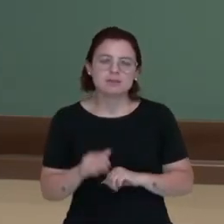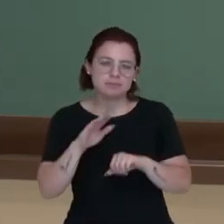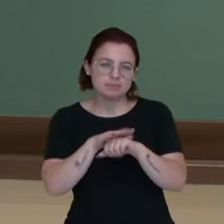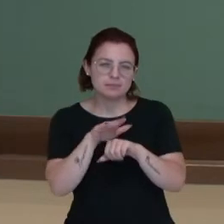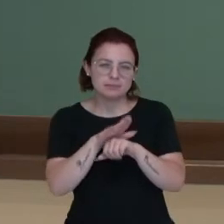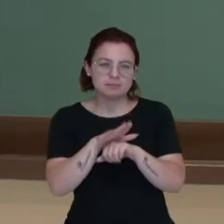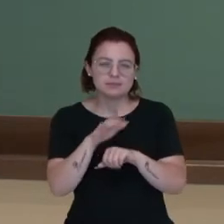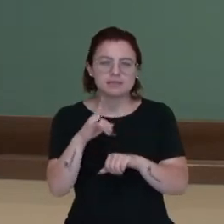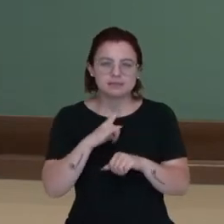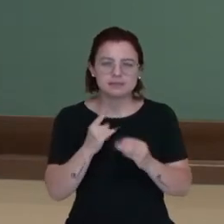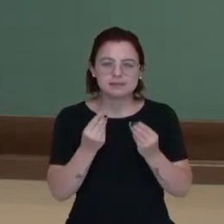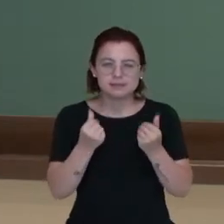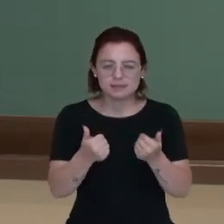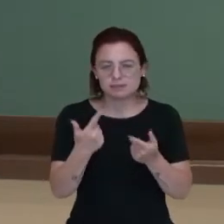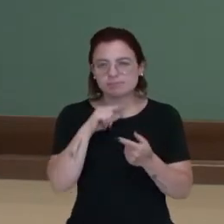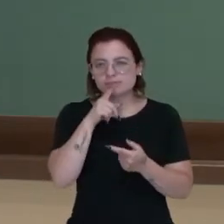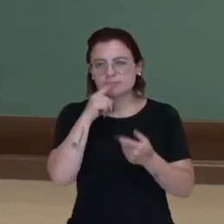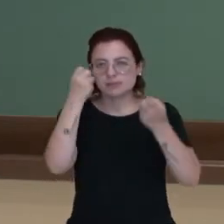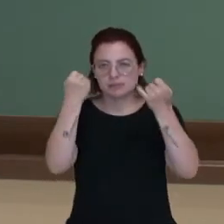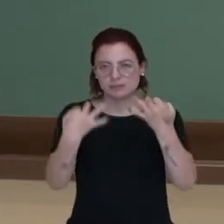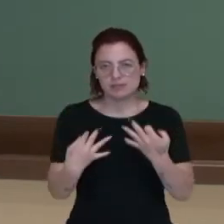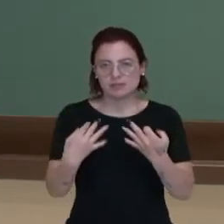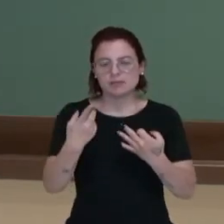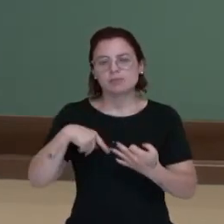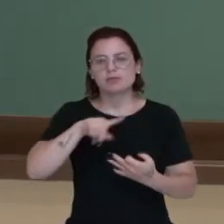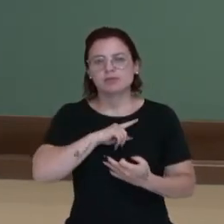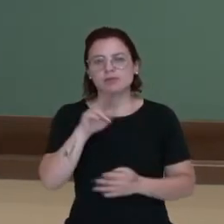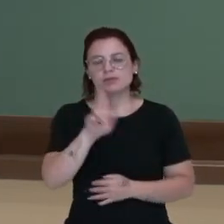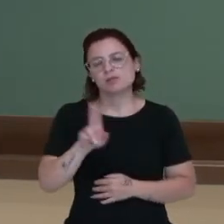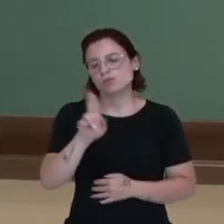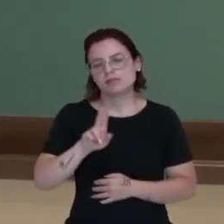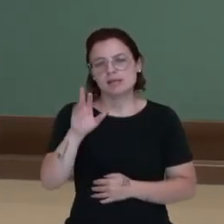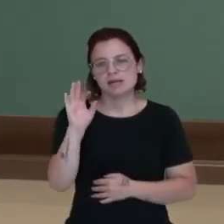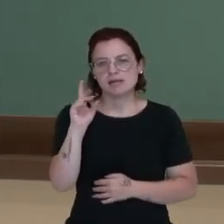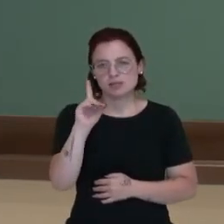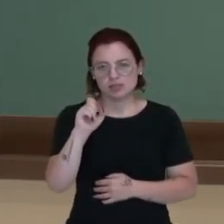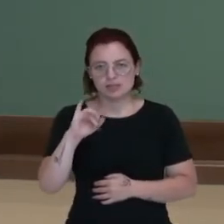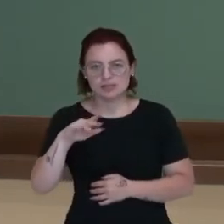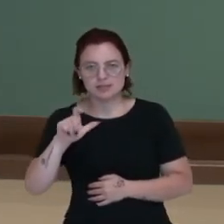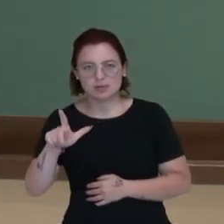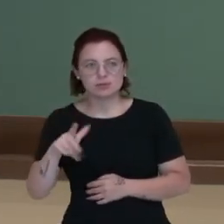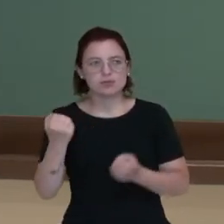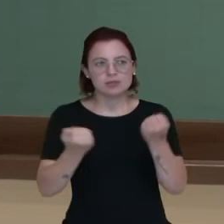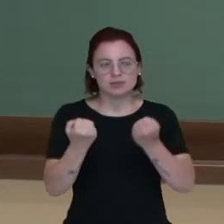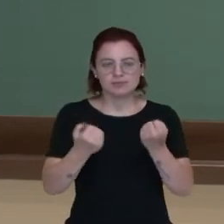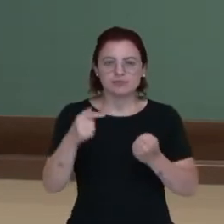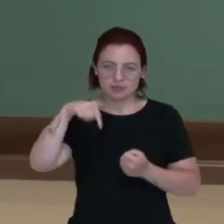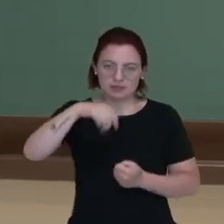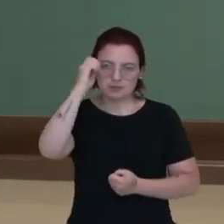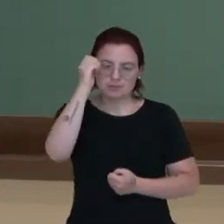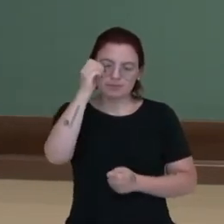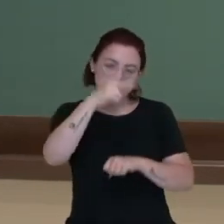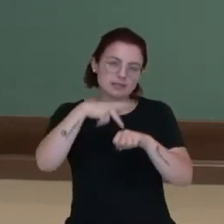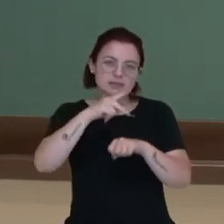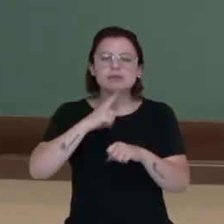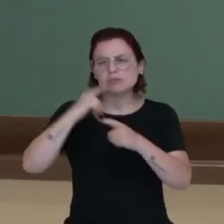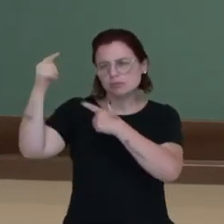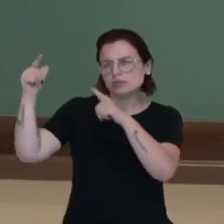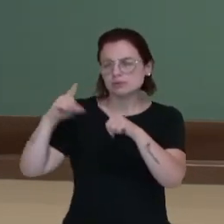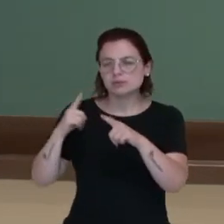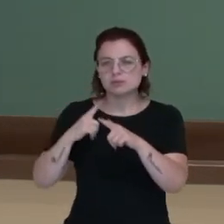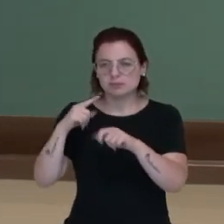mais delicadas de por que não termos veículos de passeio movido a diesel, né? No nosso país, em outros países tem,